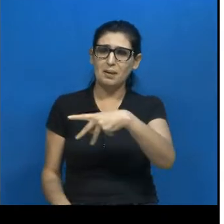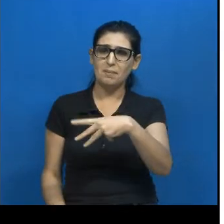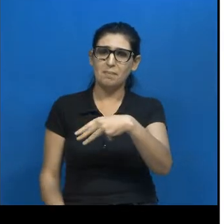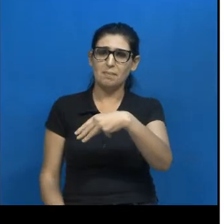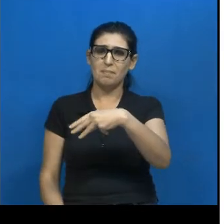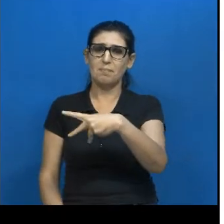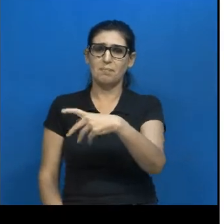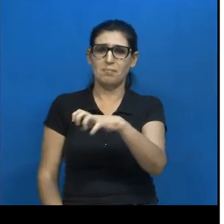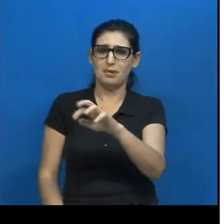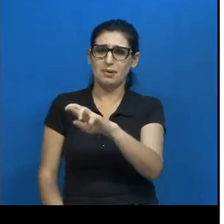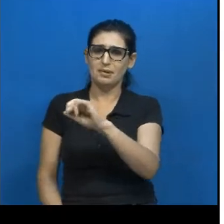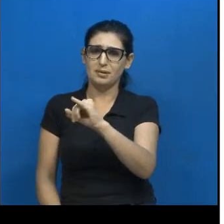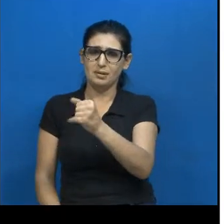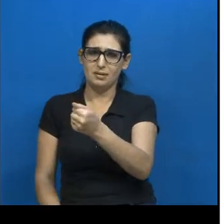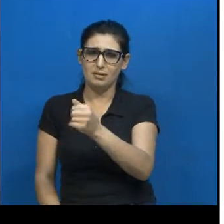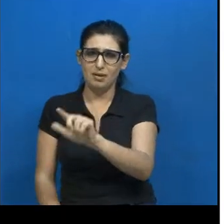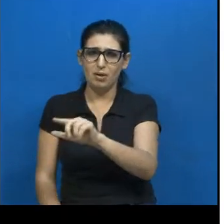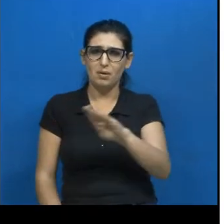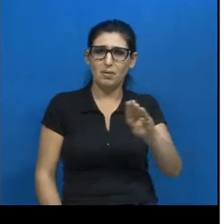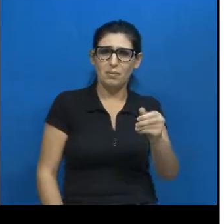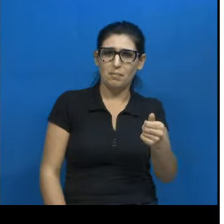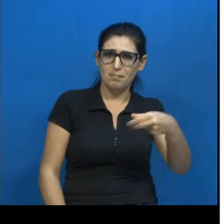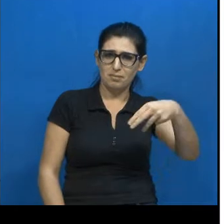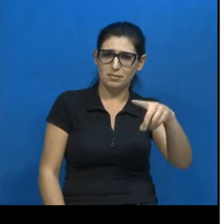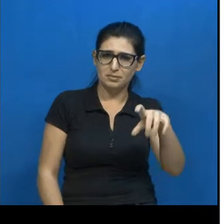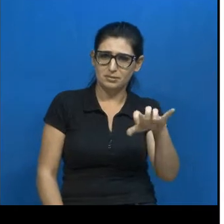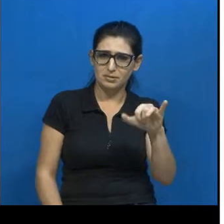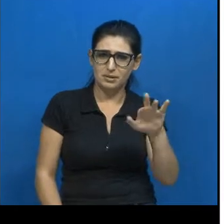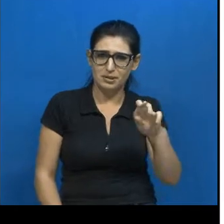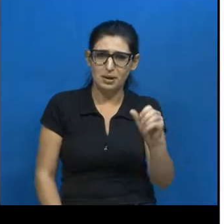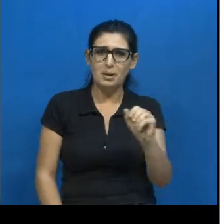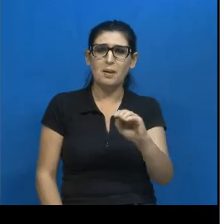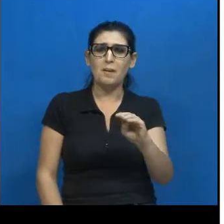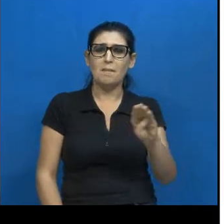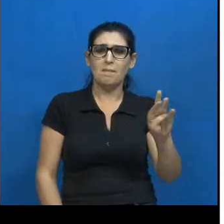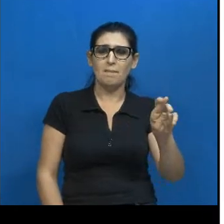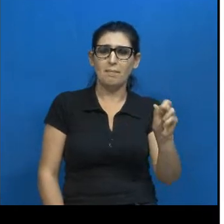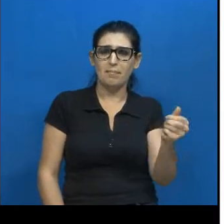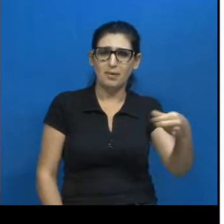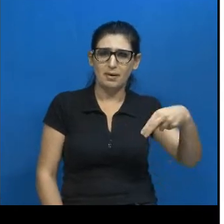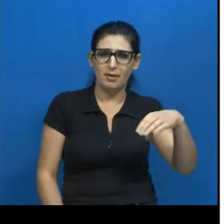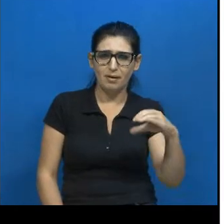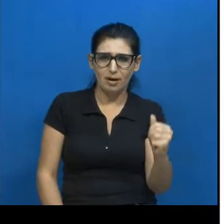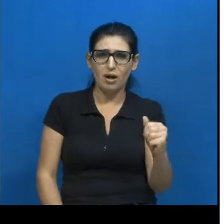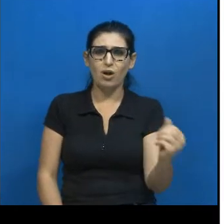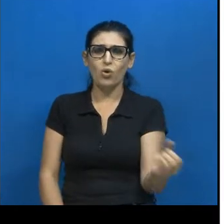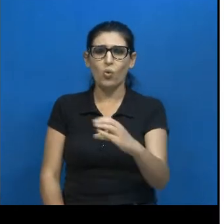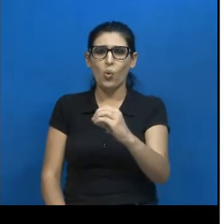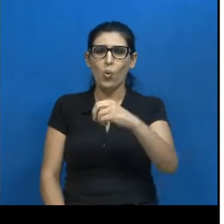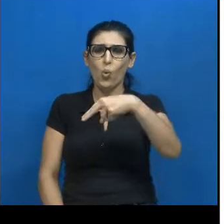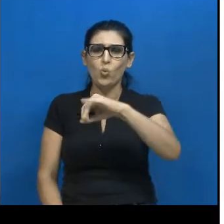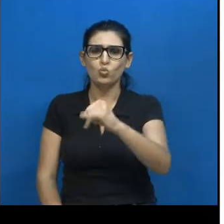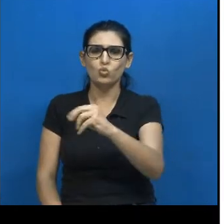Benedito, e a linha 26, Jardim do Portal. E a segunda parte, a gente está tratando da linha do Parque Meia Lua.